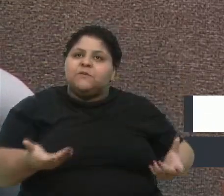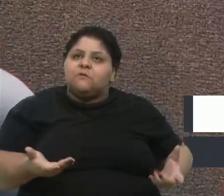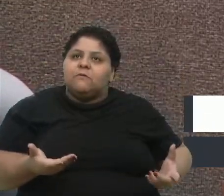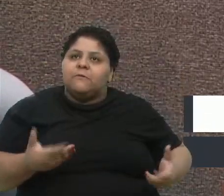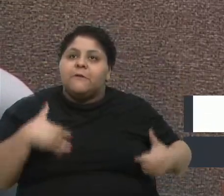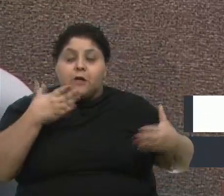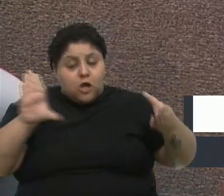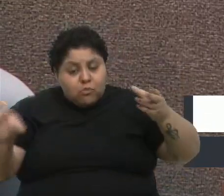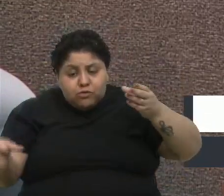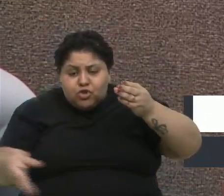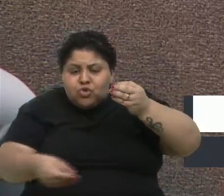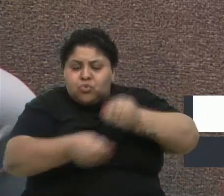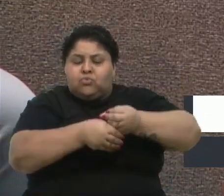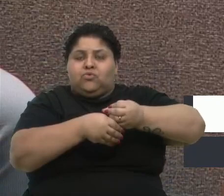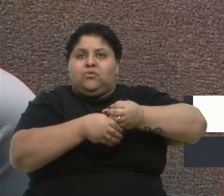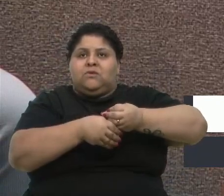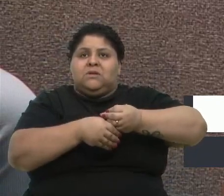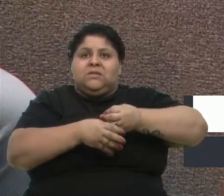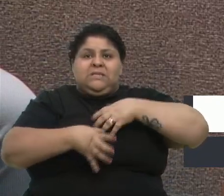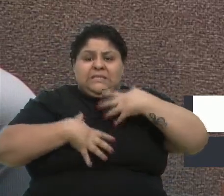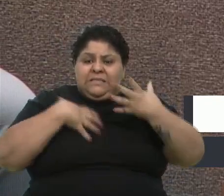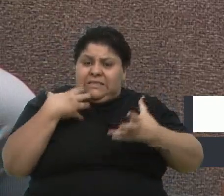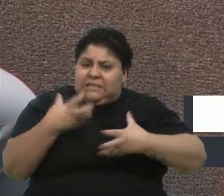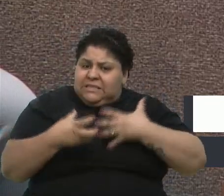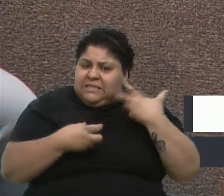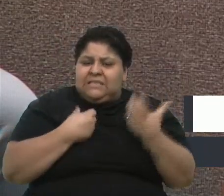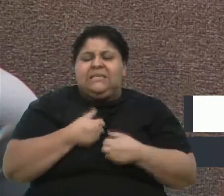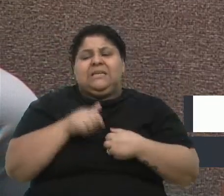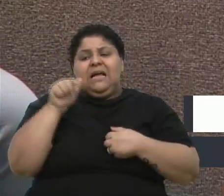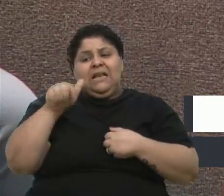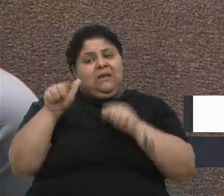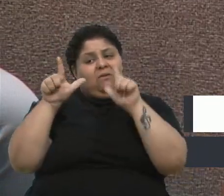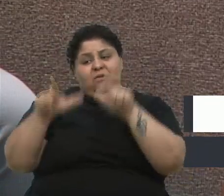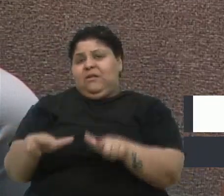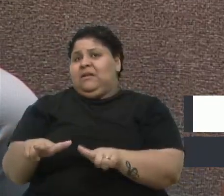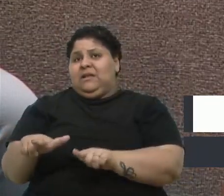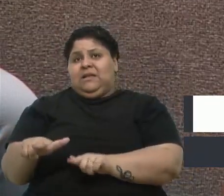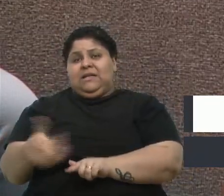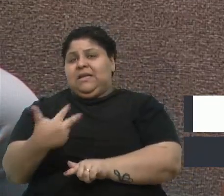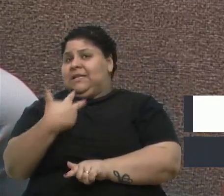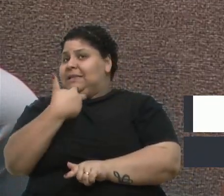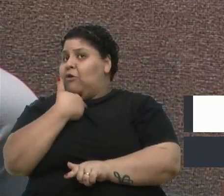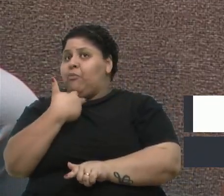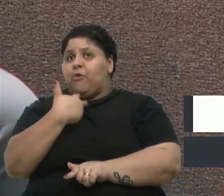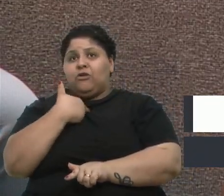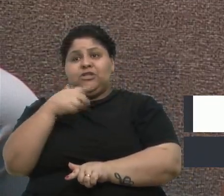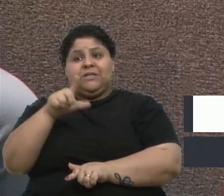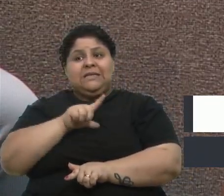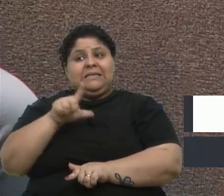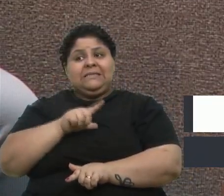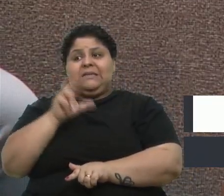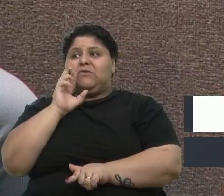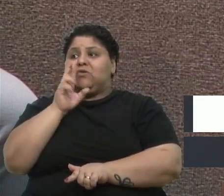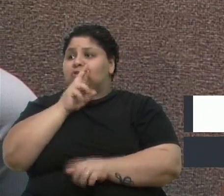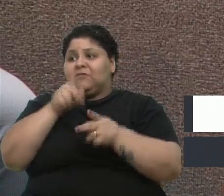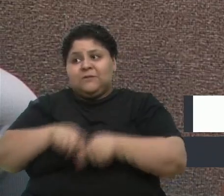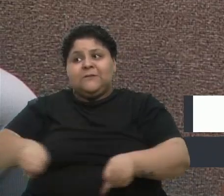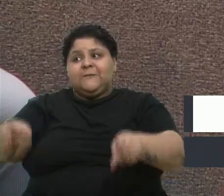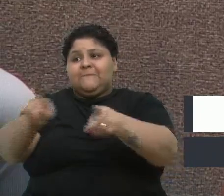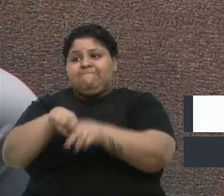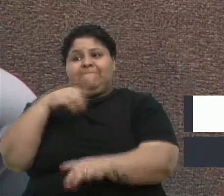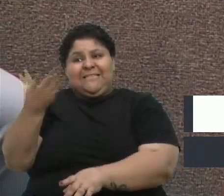indignação, porque realmente ali é um lugar que não dá para acontecer, não dá para ter um restaurante popular nasquelas condições